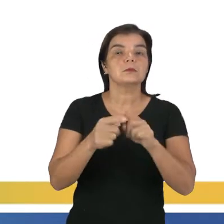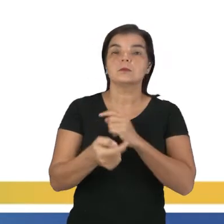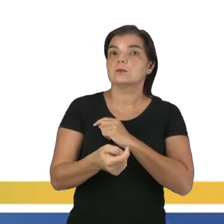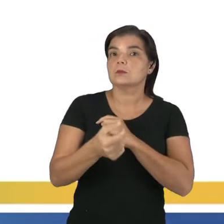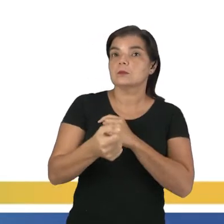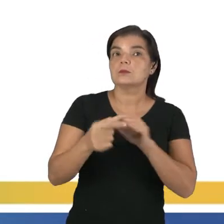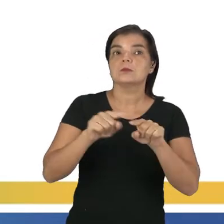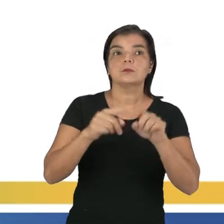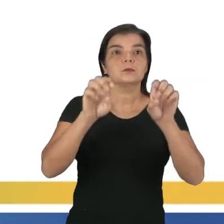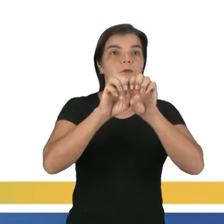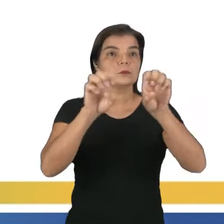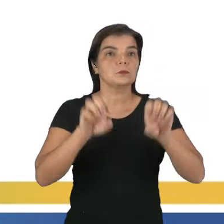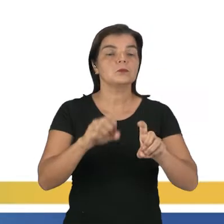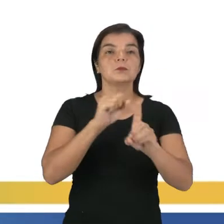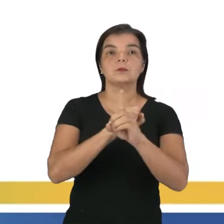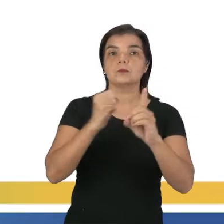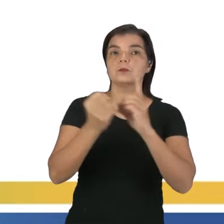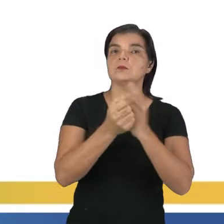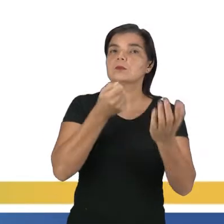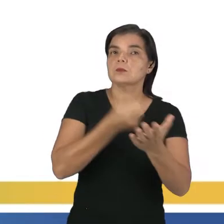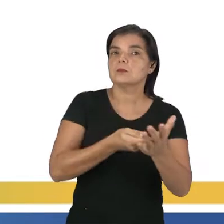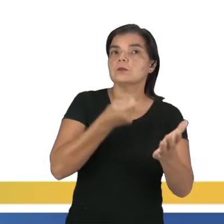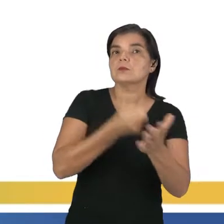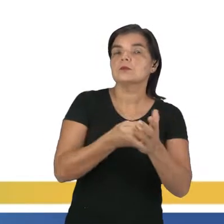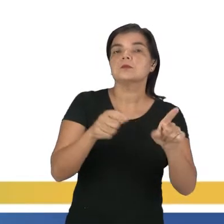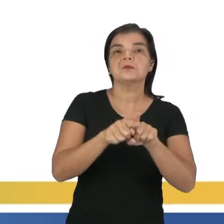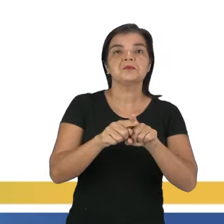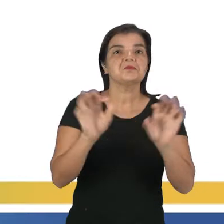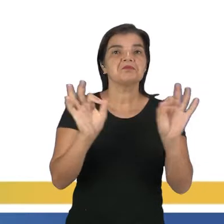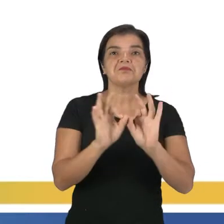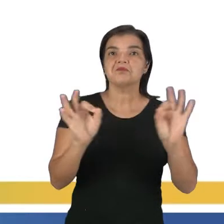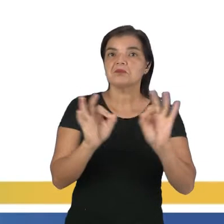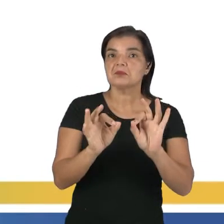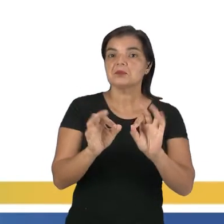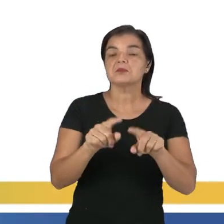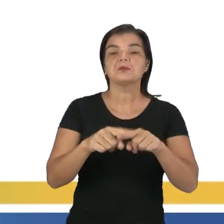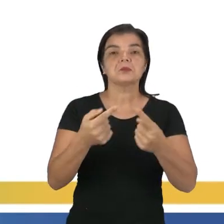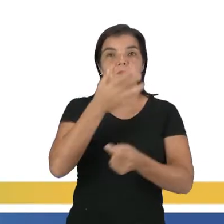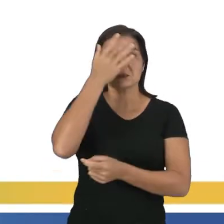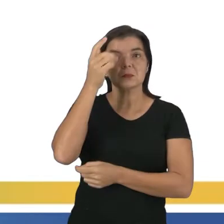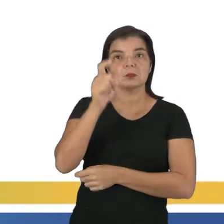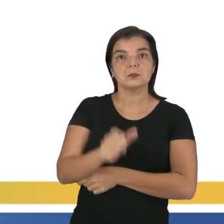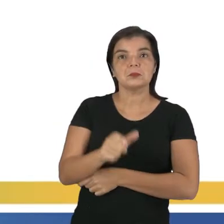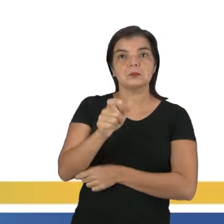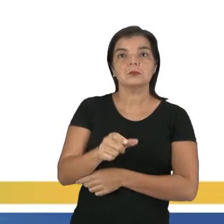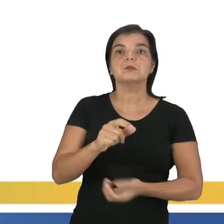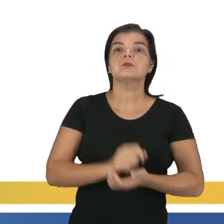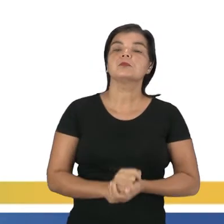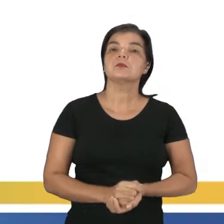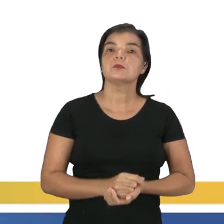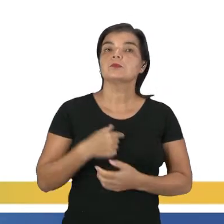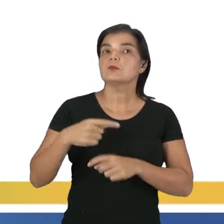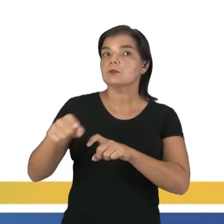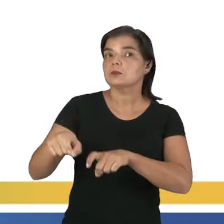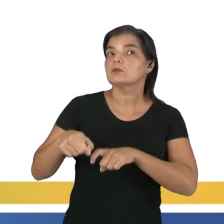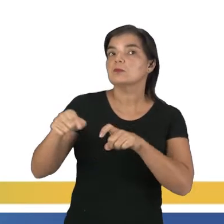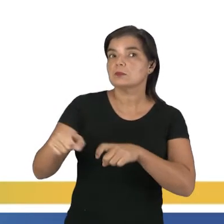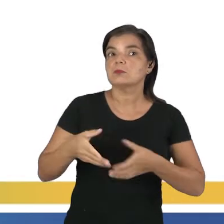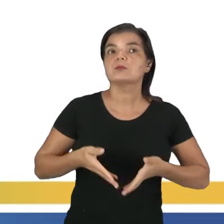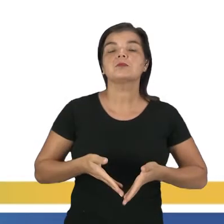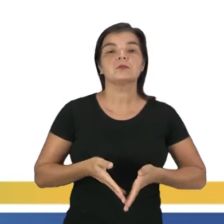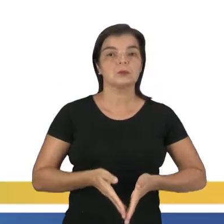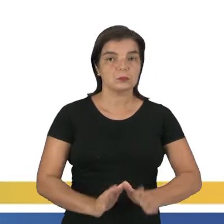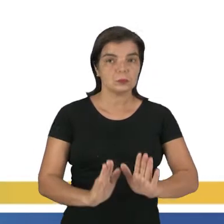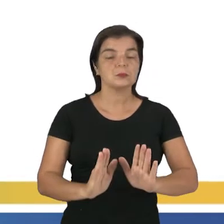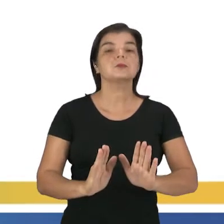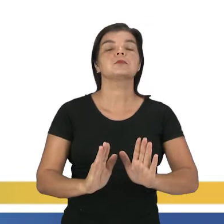moeda. A estrutura social era rígida, com pouca ou nenhuma mobilidade para os sujeitos. Ou seja, um camponês,